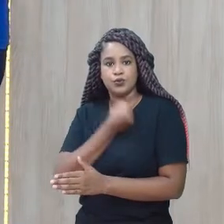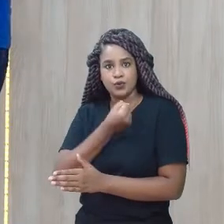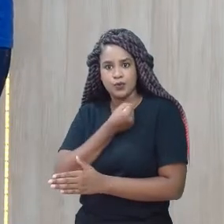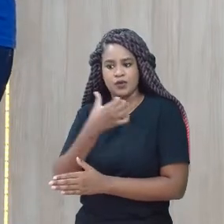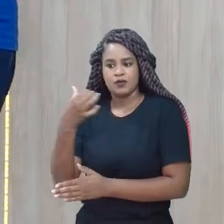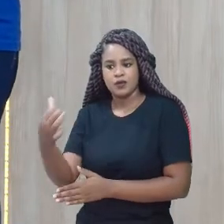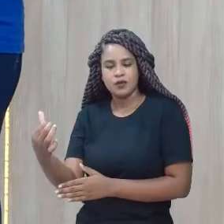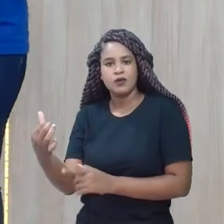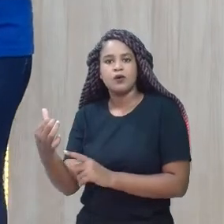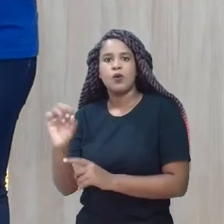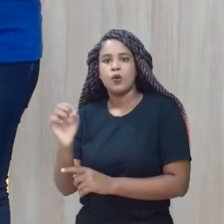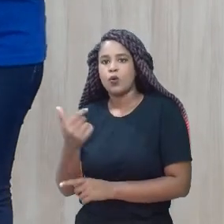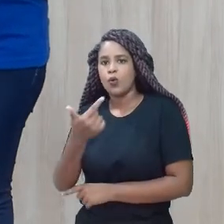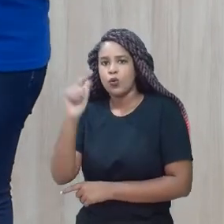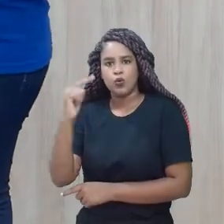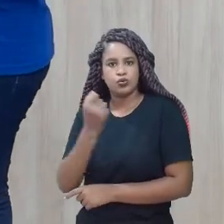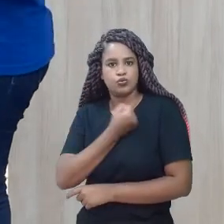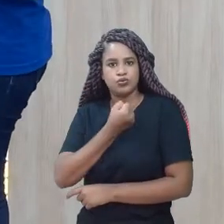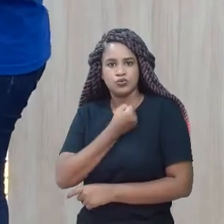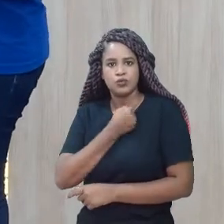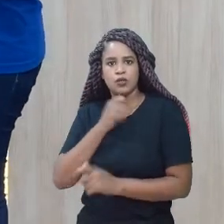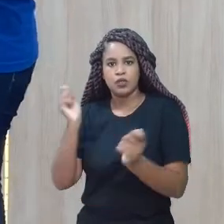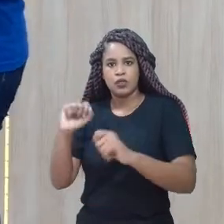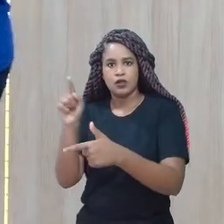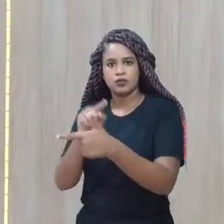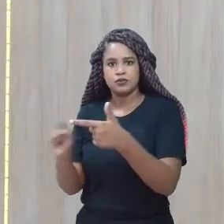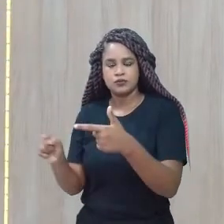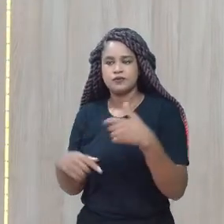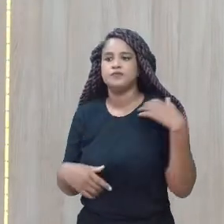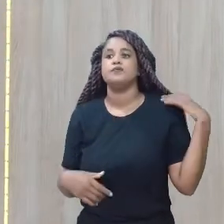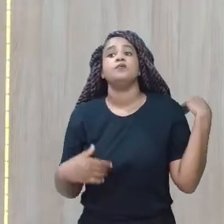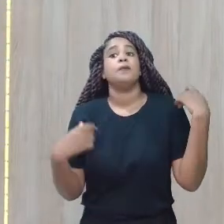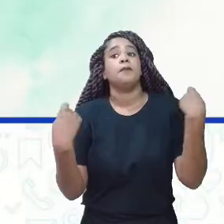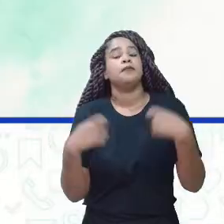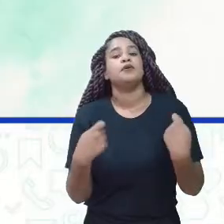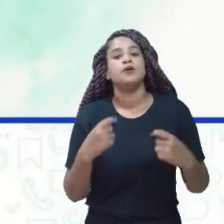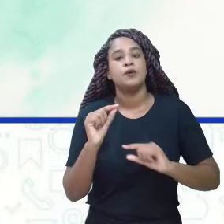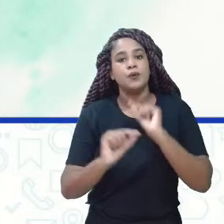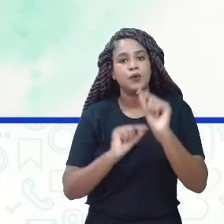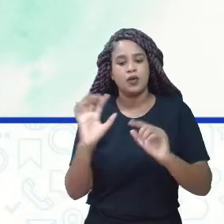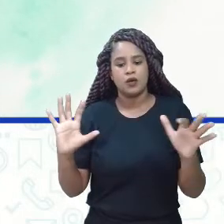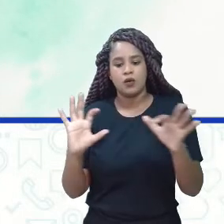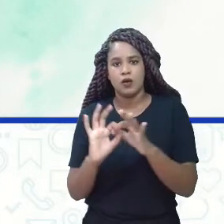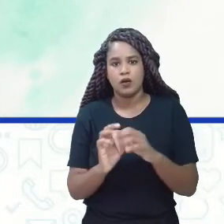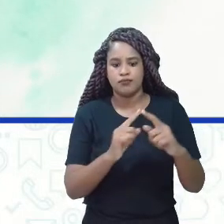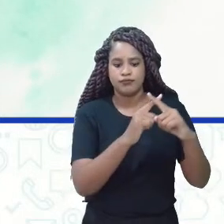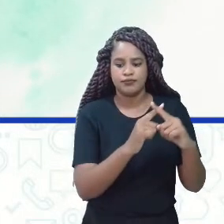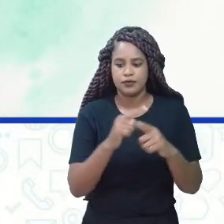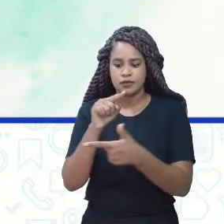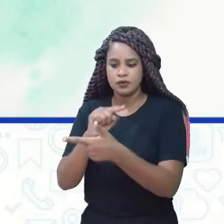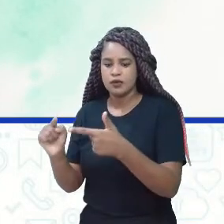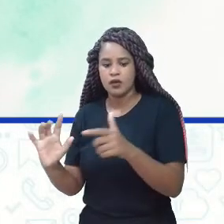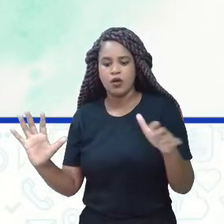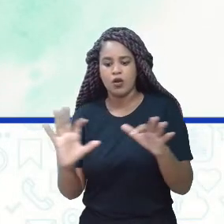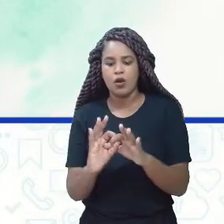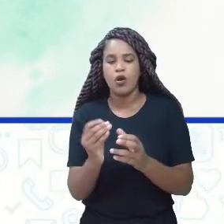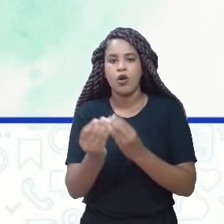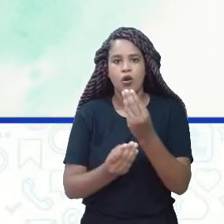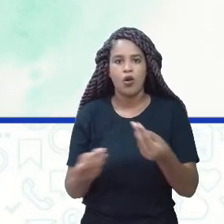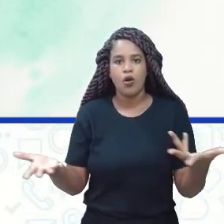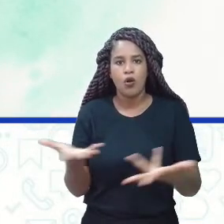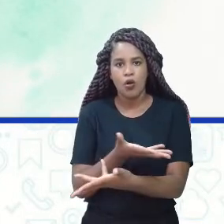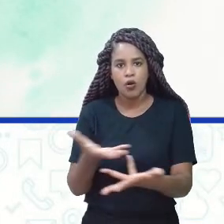bem massa a gente começar a comentar sobre isso com essa relação entre as duas situações, né? Os dois termos,